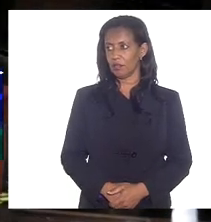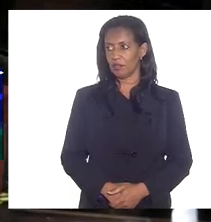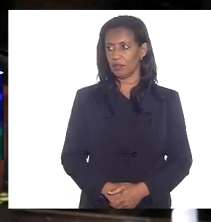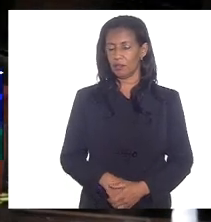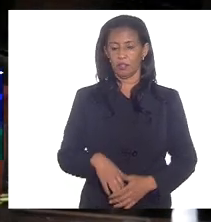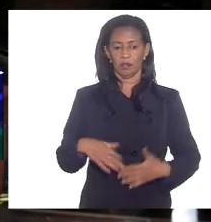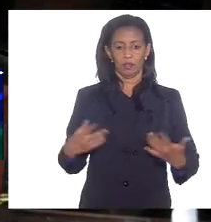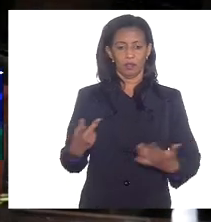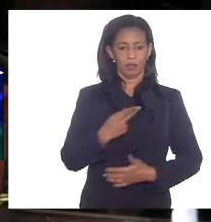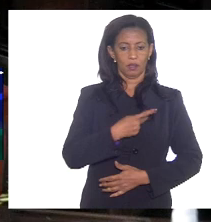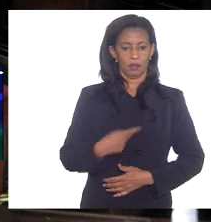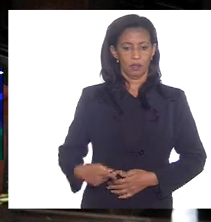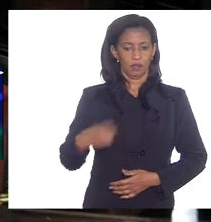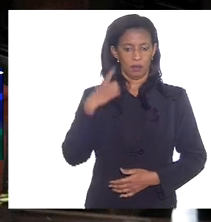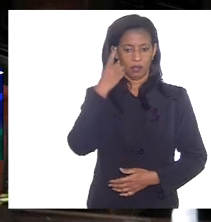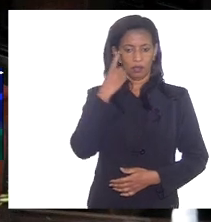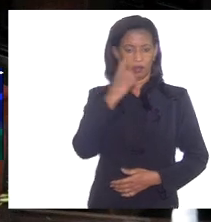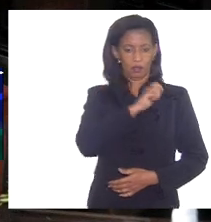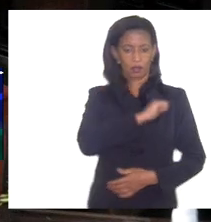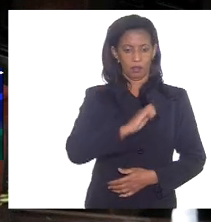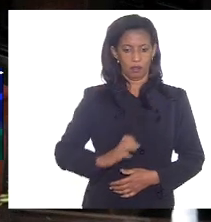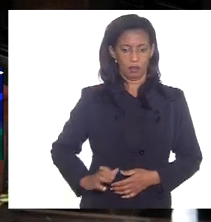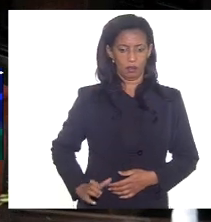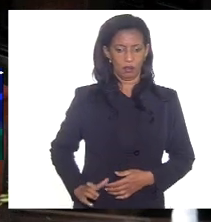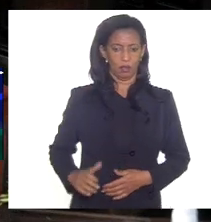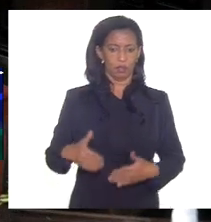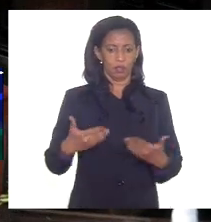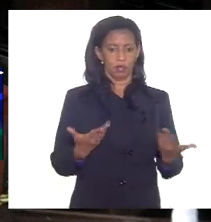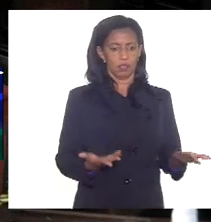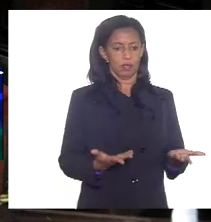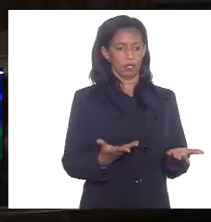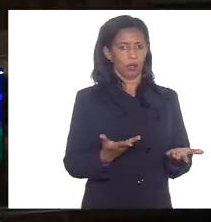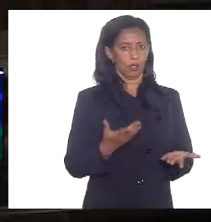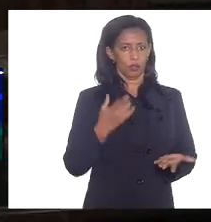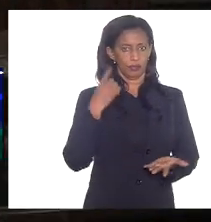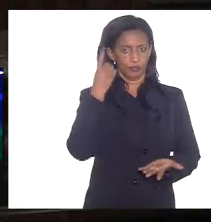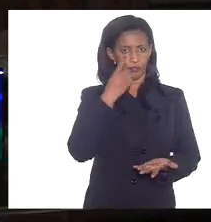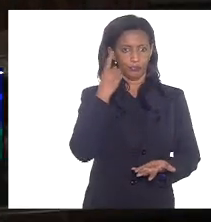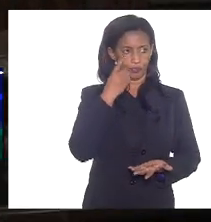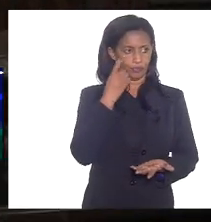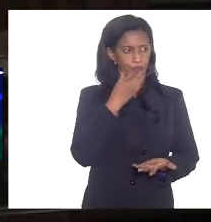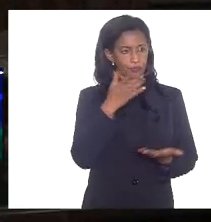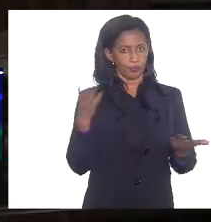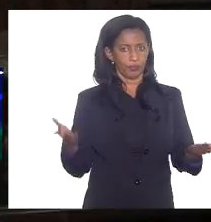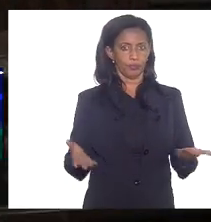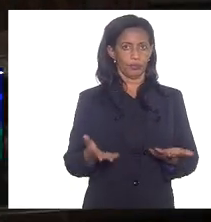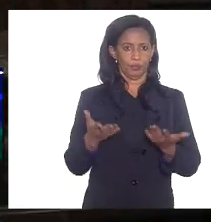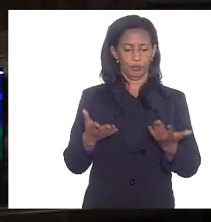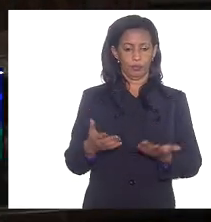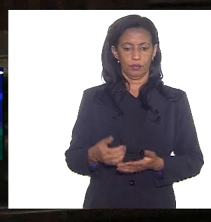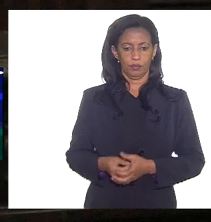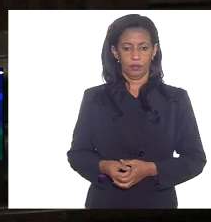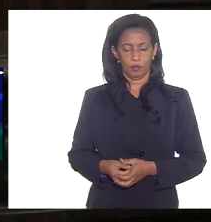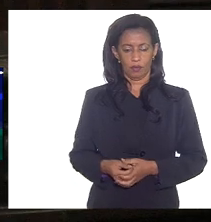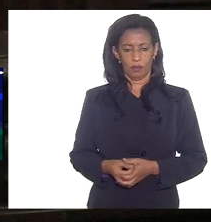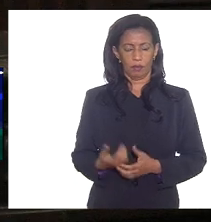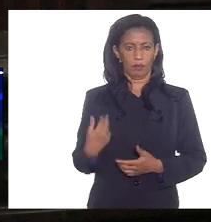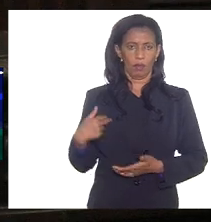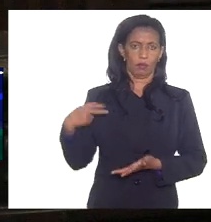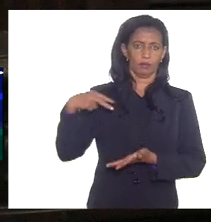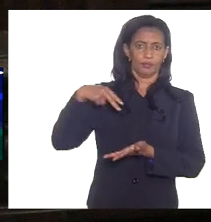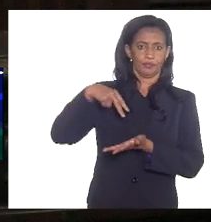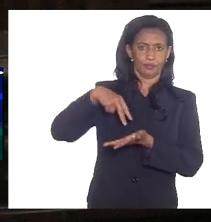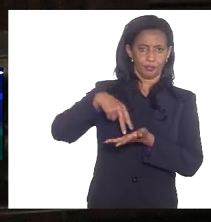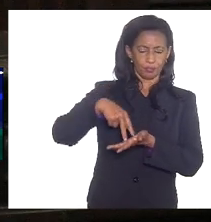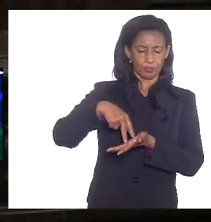Senhor presidente, deputado André Siciliano, senhoras deputadas, senhores deputados, subo à tribuna